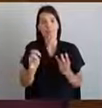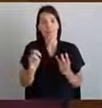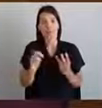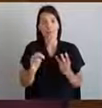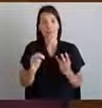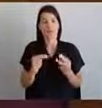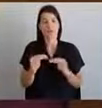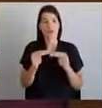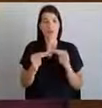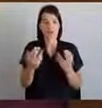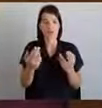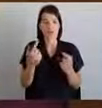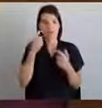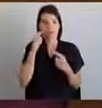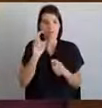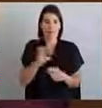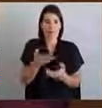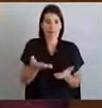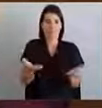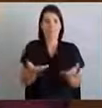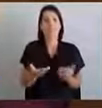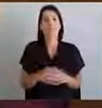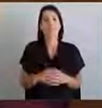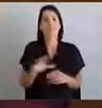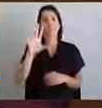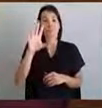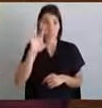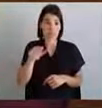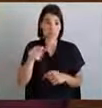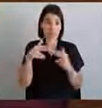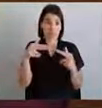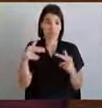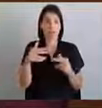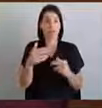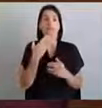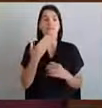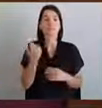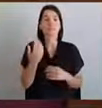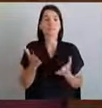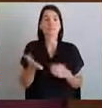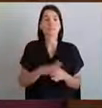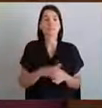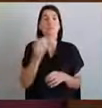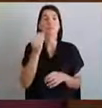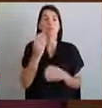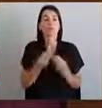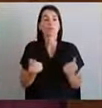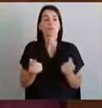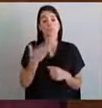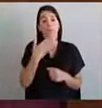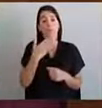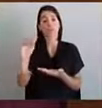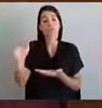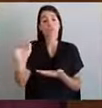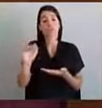debaixo do nosso nariz. A forma escolhida pelo Executivo de tapar esta cratera orçamental foi contrair, precisamente, o empréstimo que debatemos hoje neste ponto